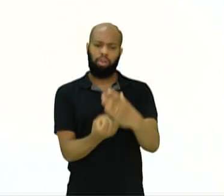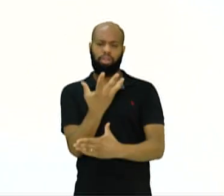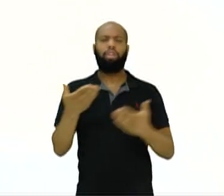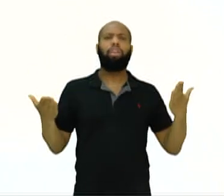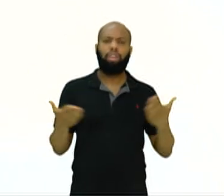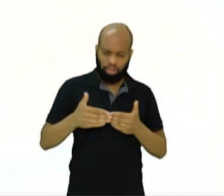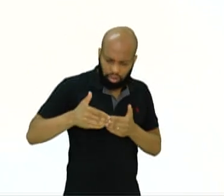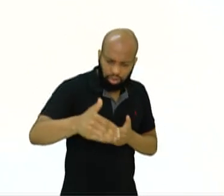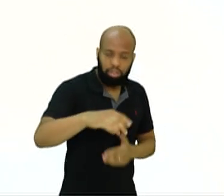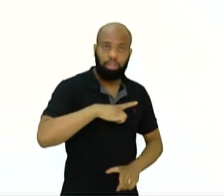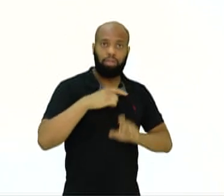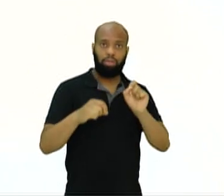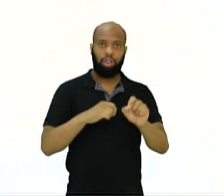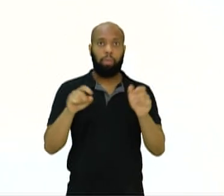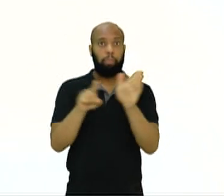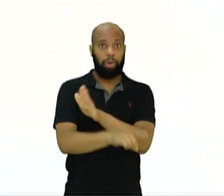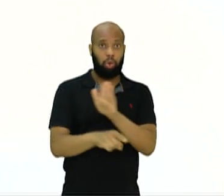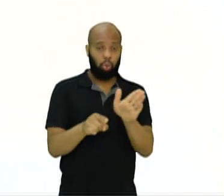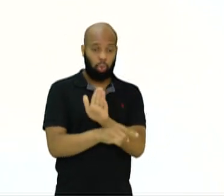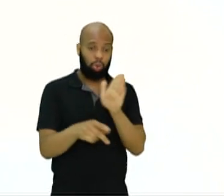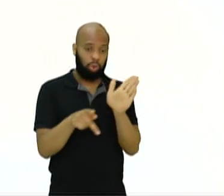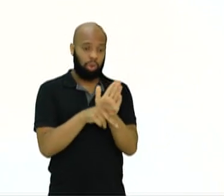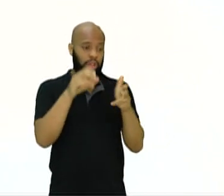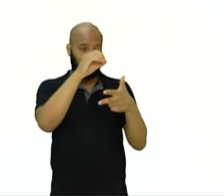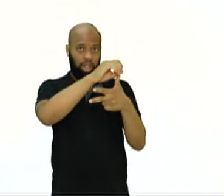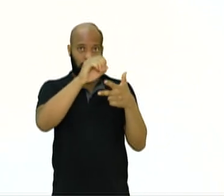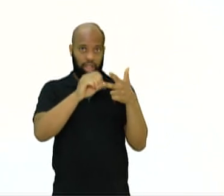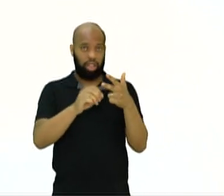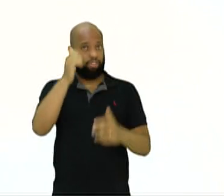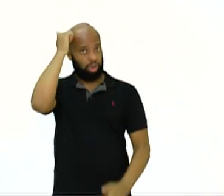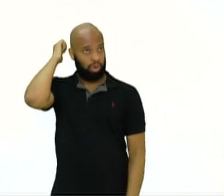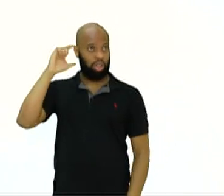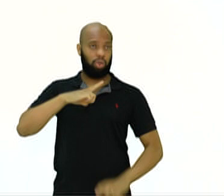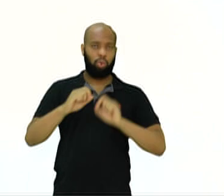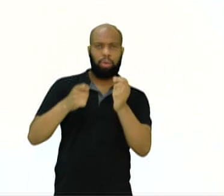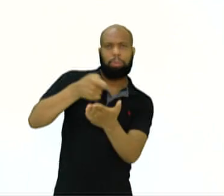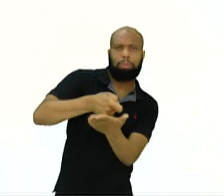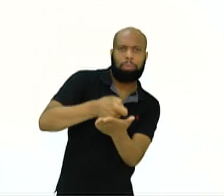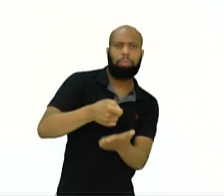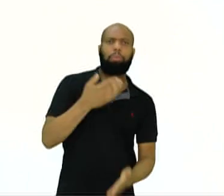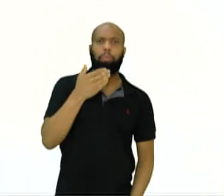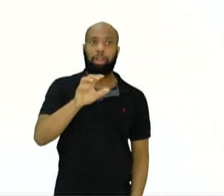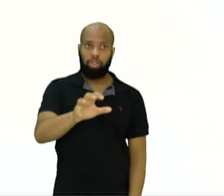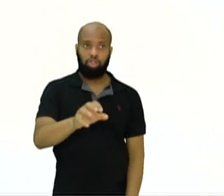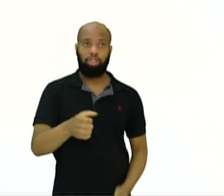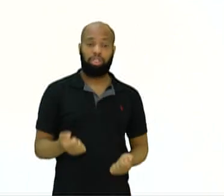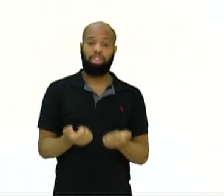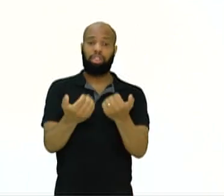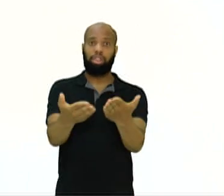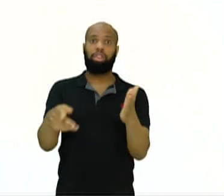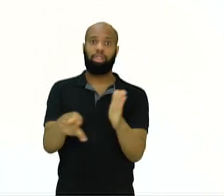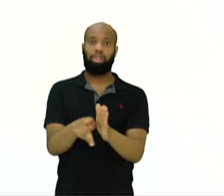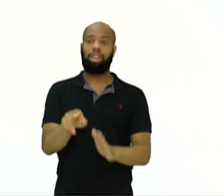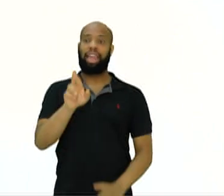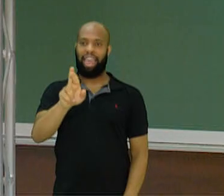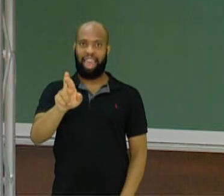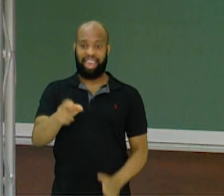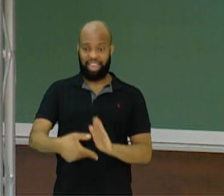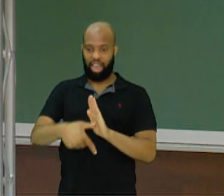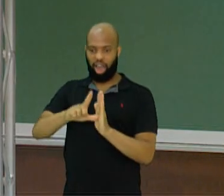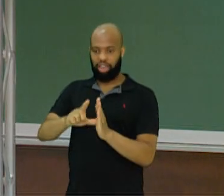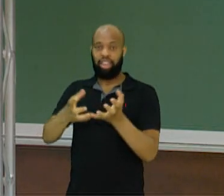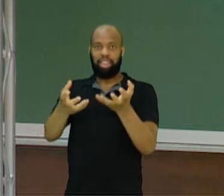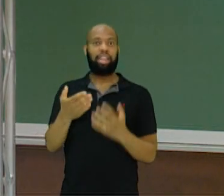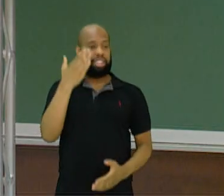as questões assim do Enem, eu percebo nos vestibulares, eles cobram bastante isso. Eles te dão o reagente e querem